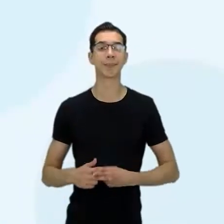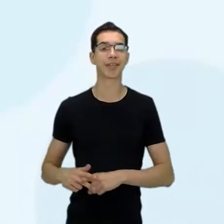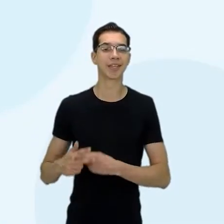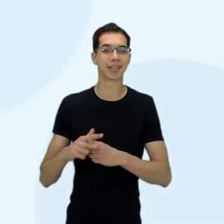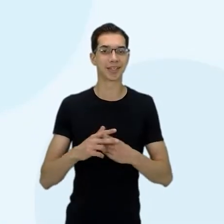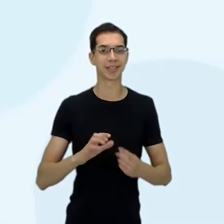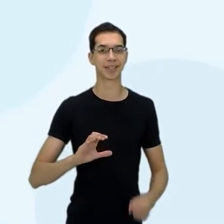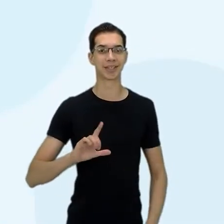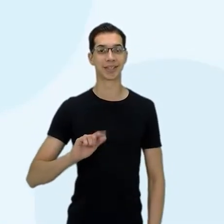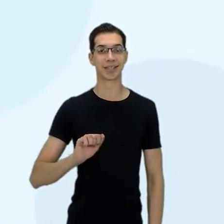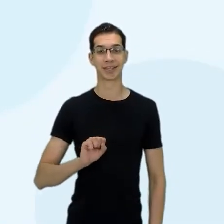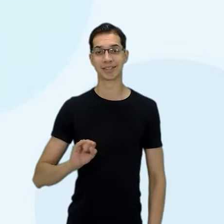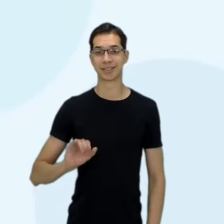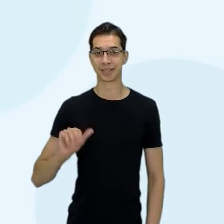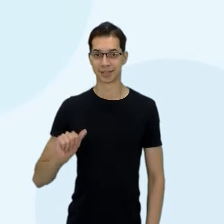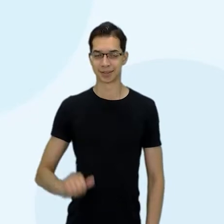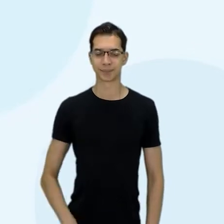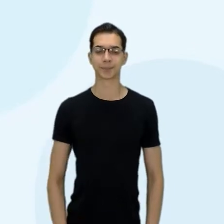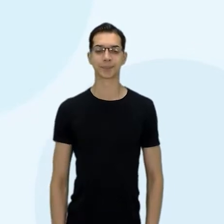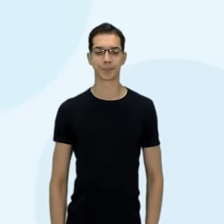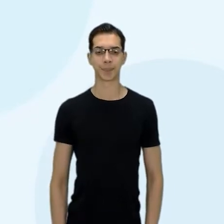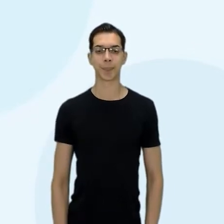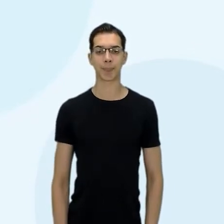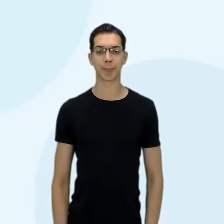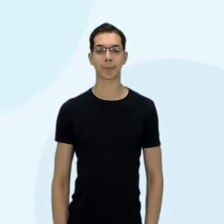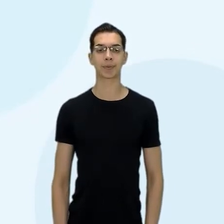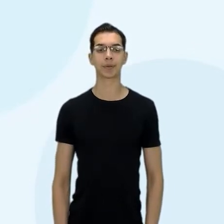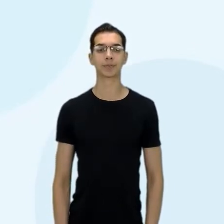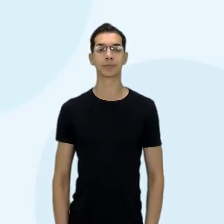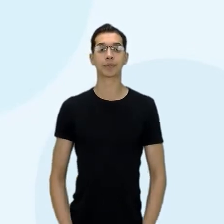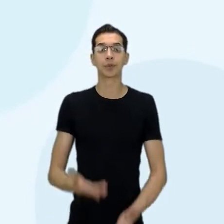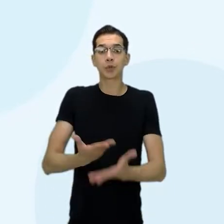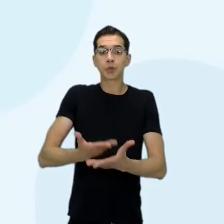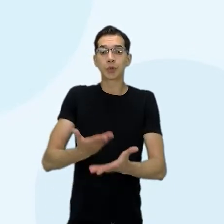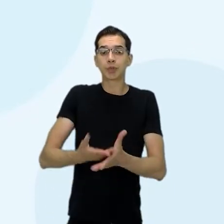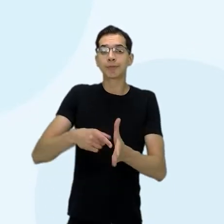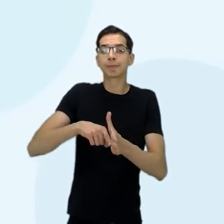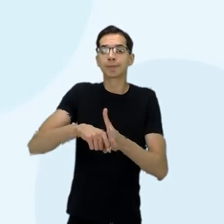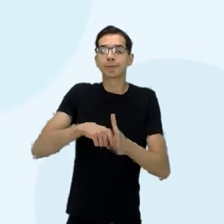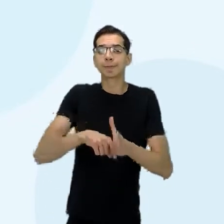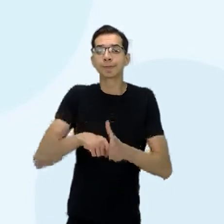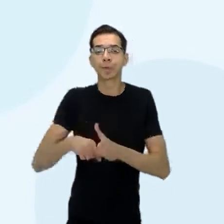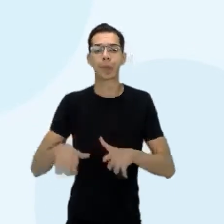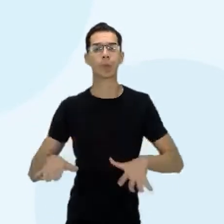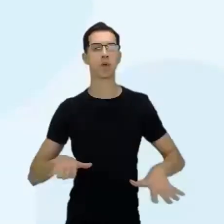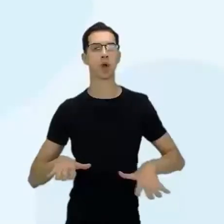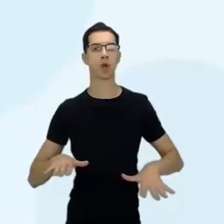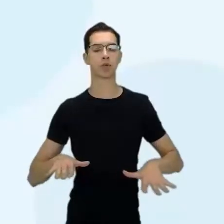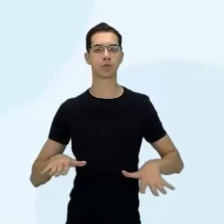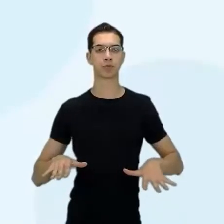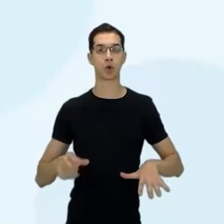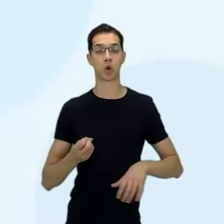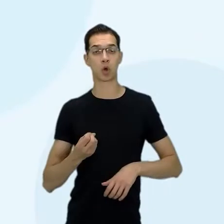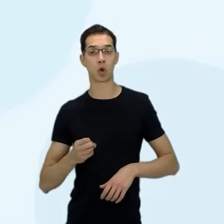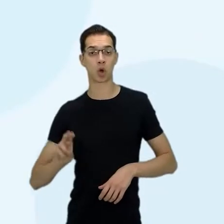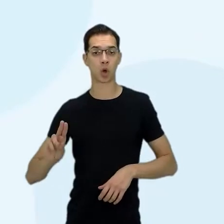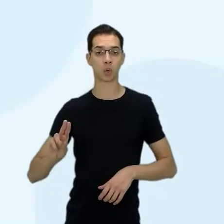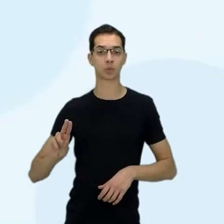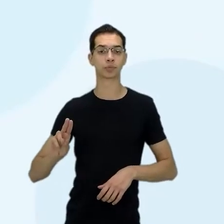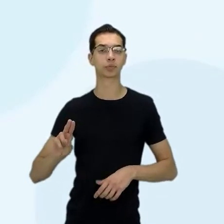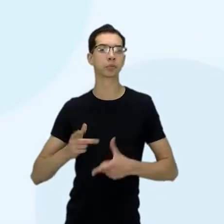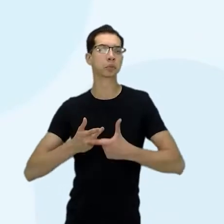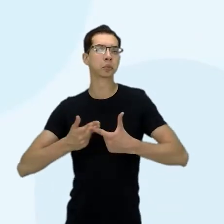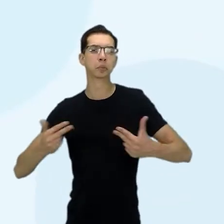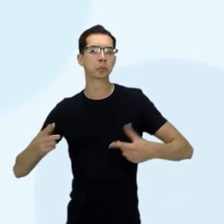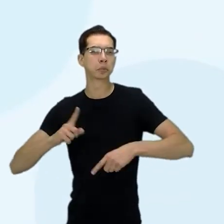no estudo das condições de movimento de repouso de corpos ou sistemas físicos, estejam ou não sob ação de forças,